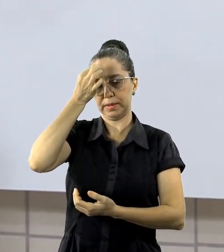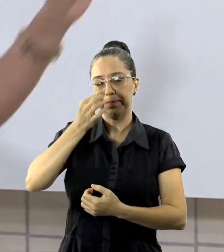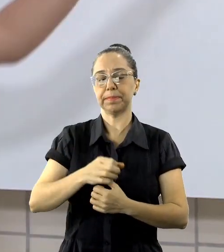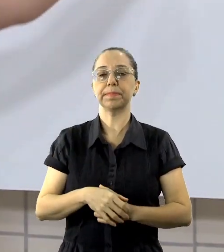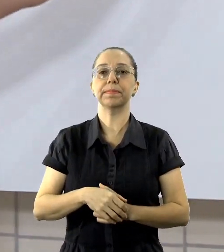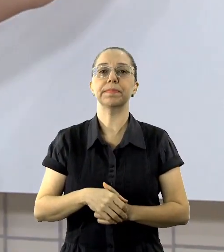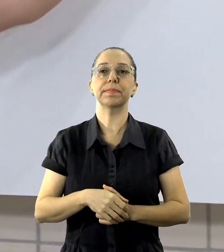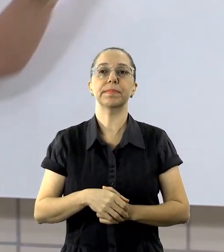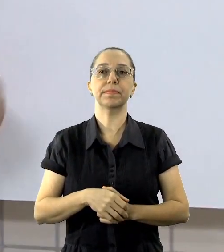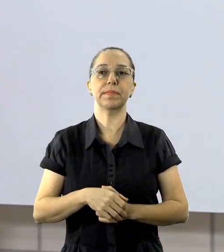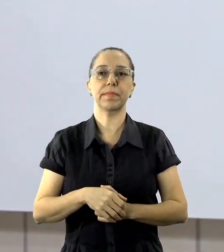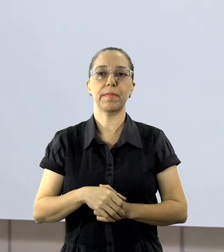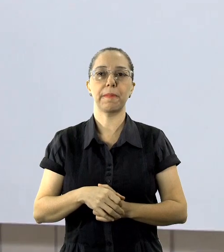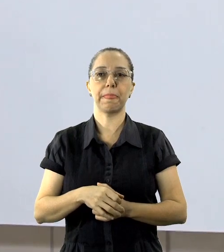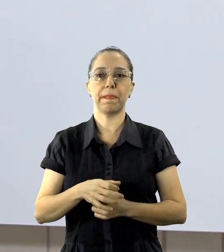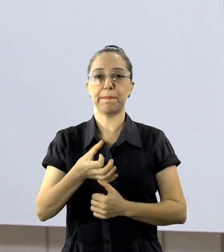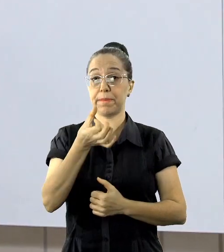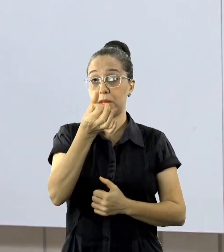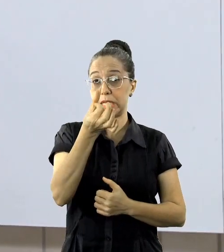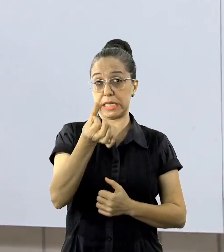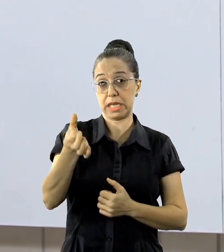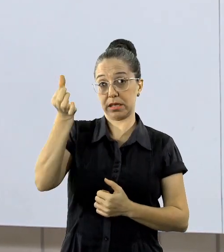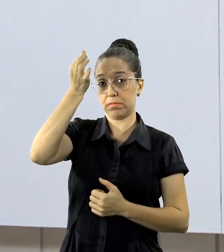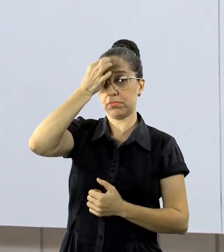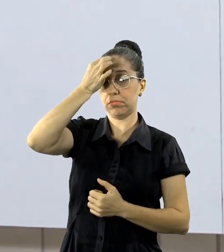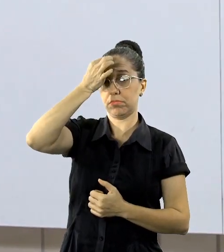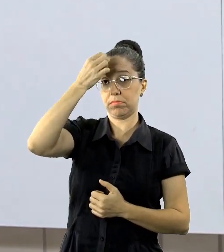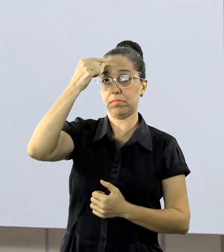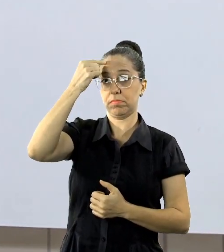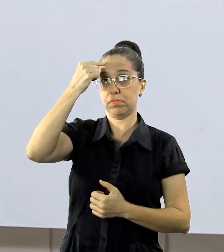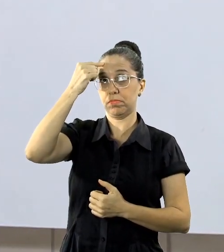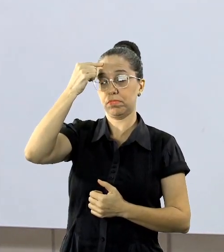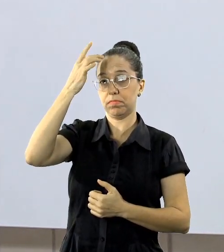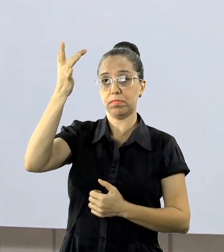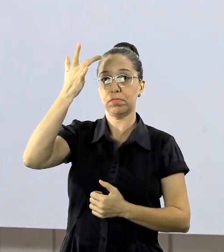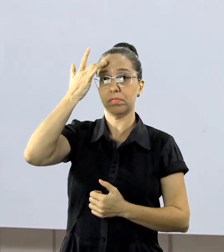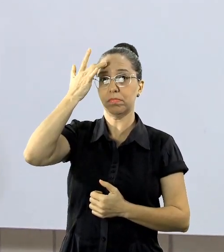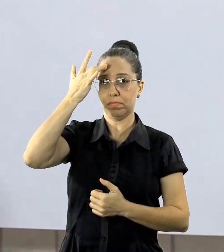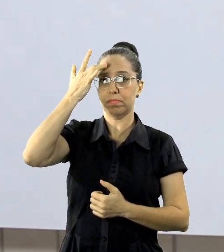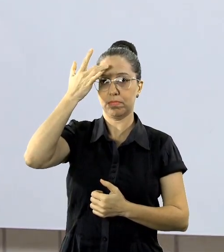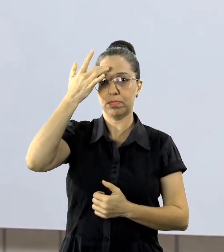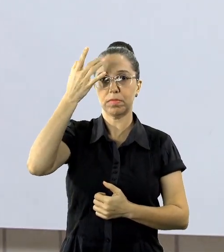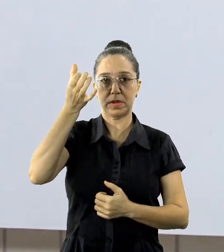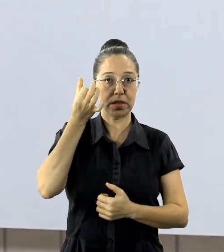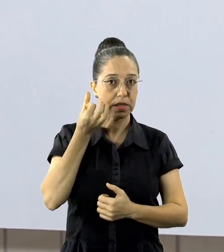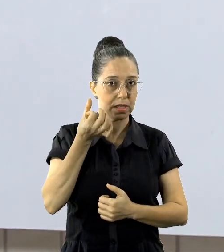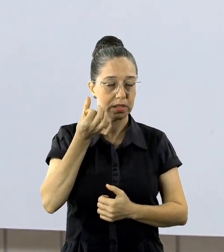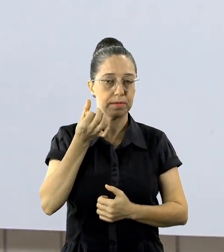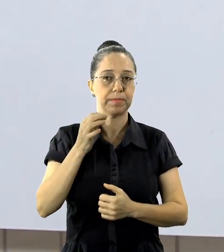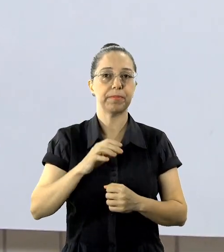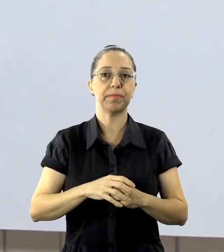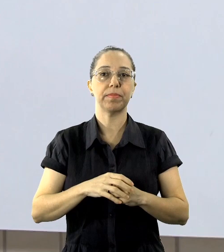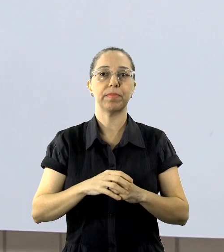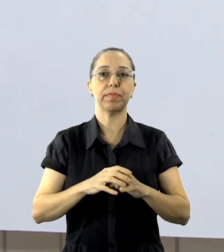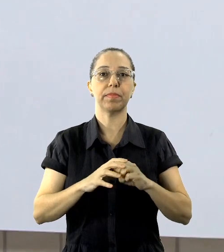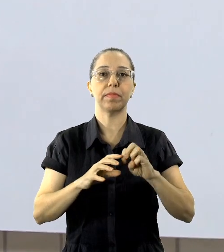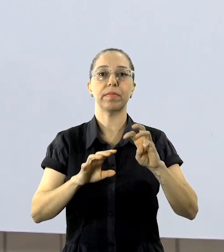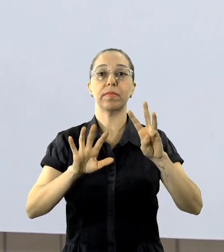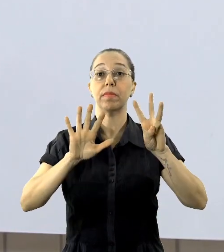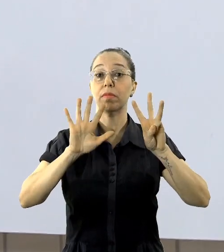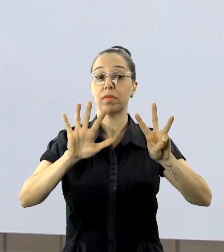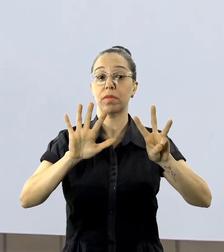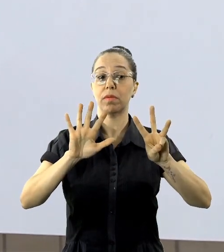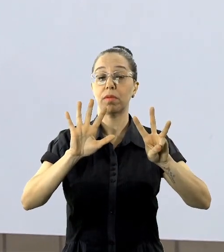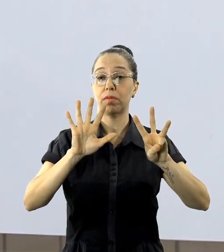Vamos lá. O número 6 você vai guardar na cabeça. Gravou? 6. O número 8 você vai colocar na